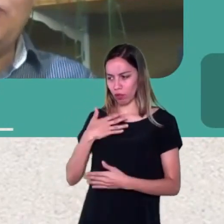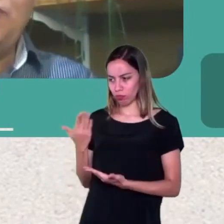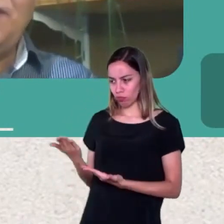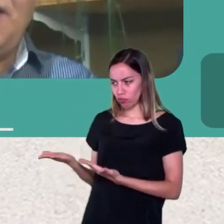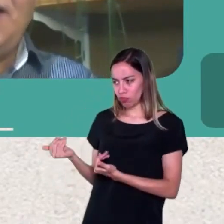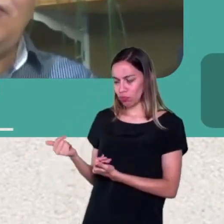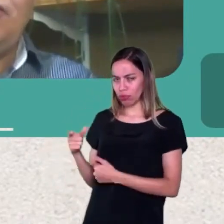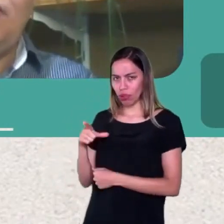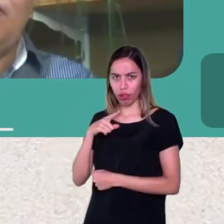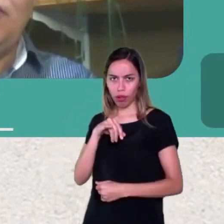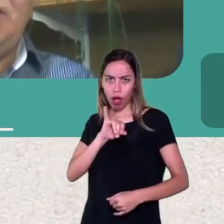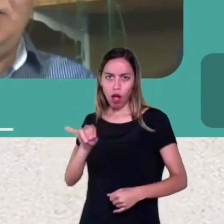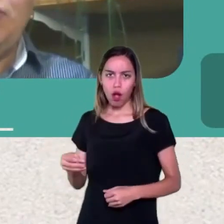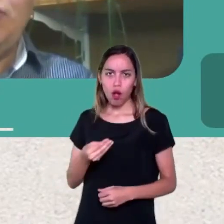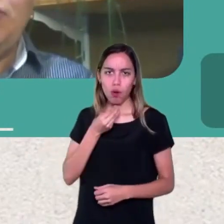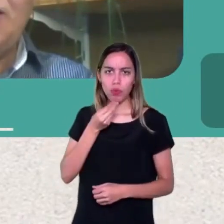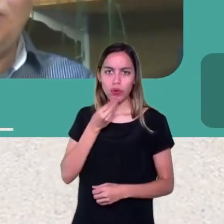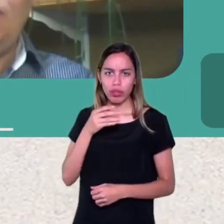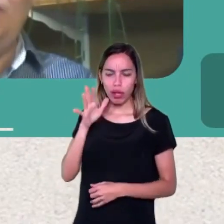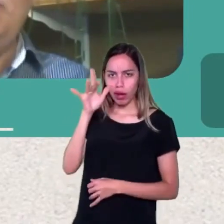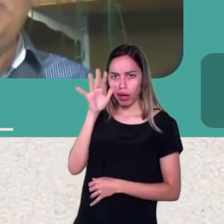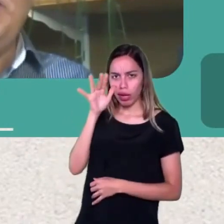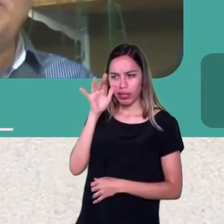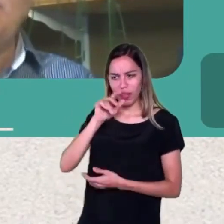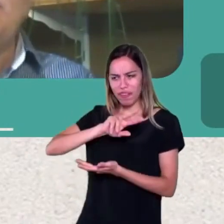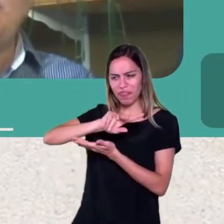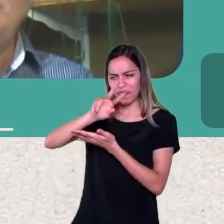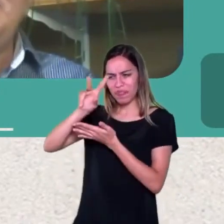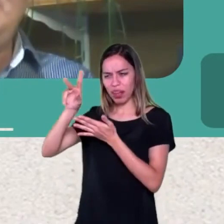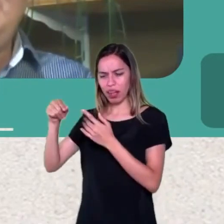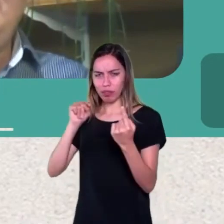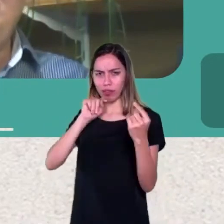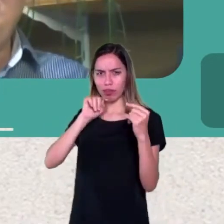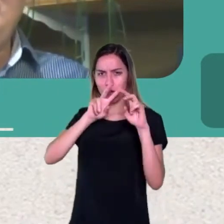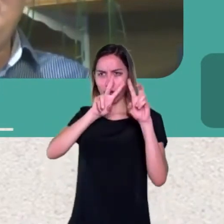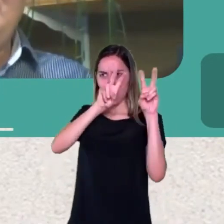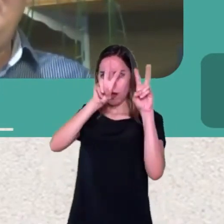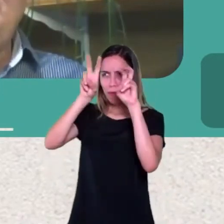a oportunidade de assistir em vários momentos